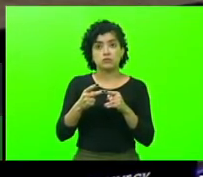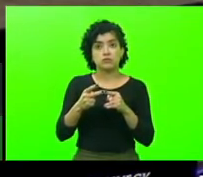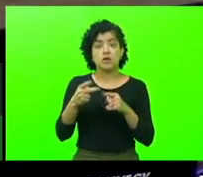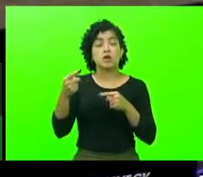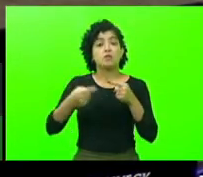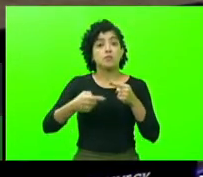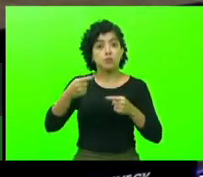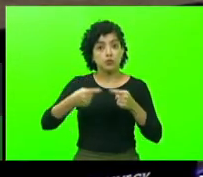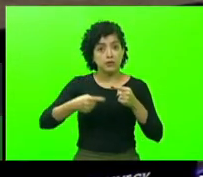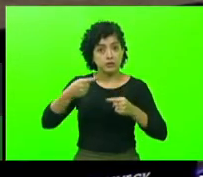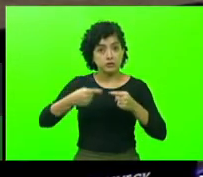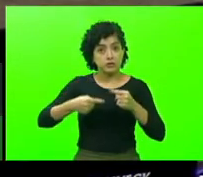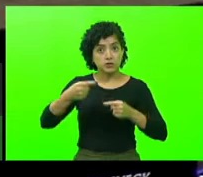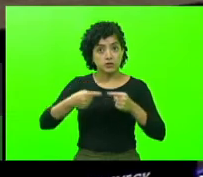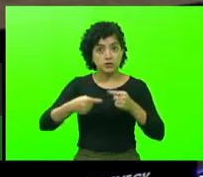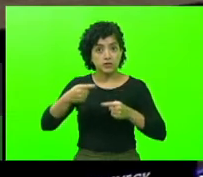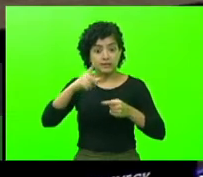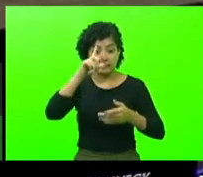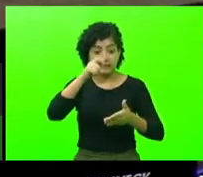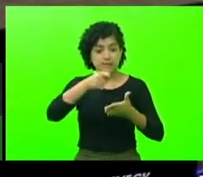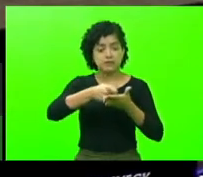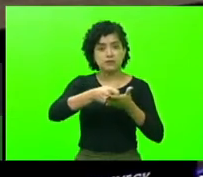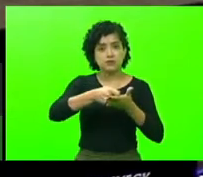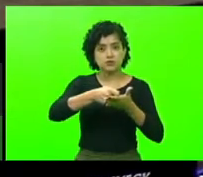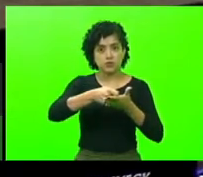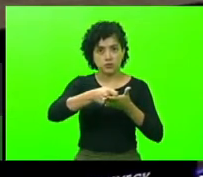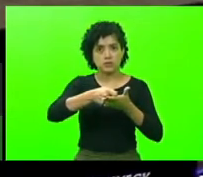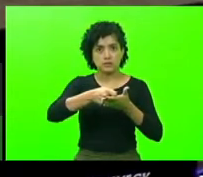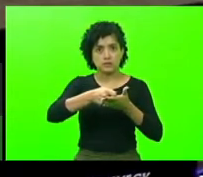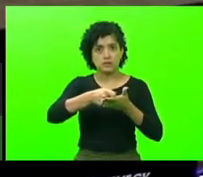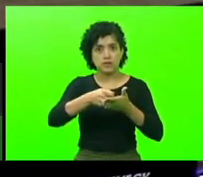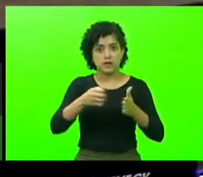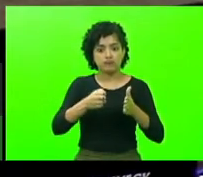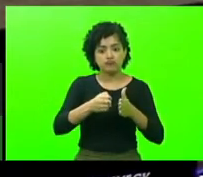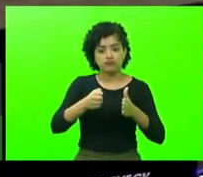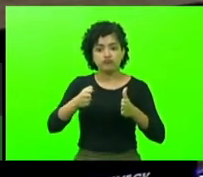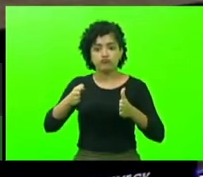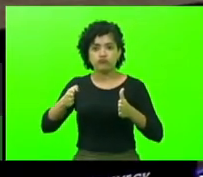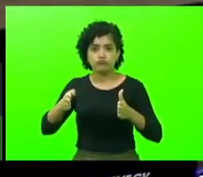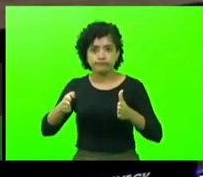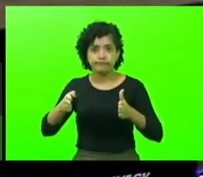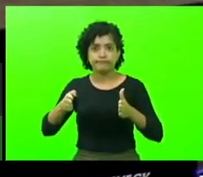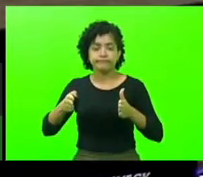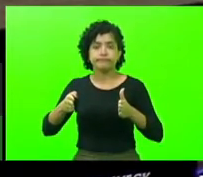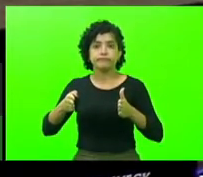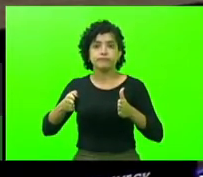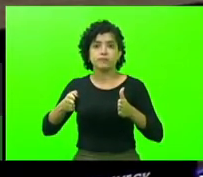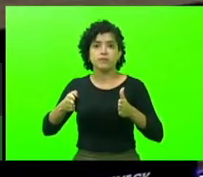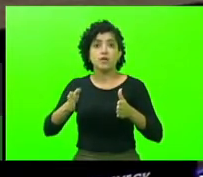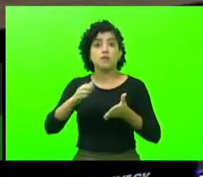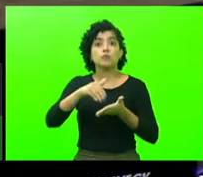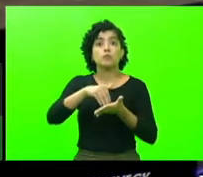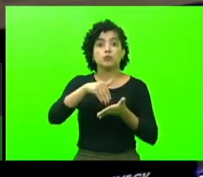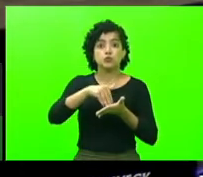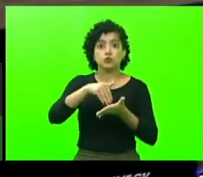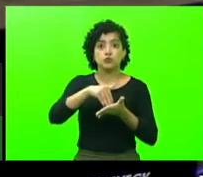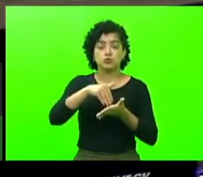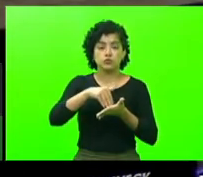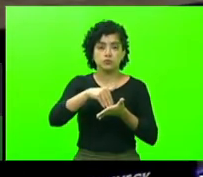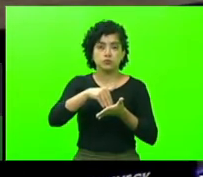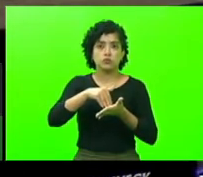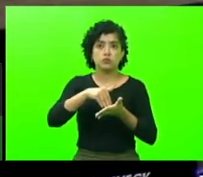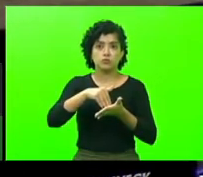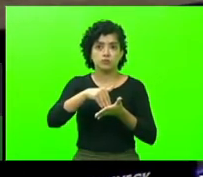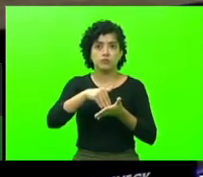políticas e decisões de médio prazo. E, por último,